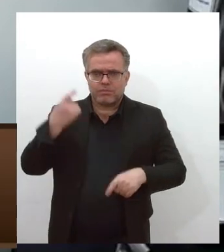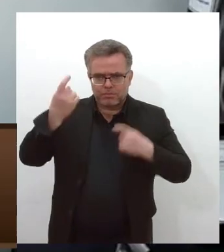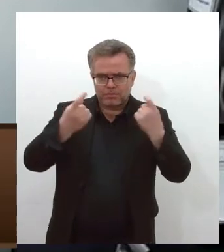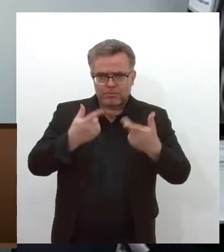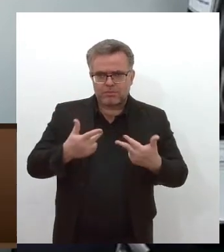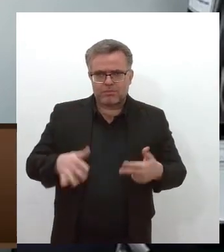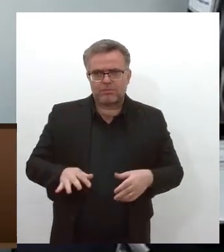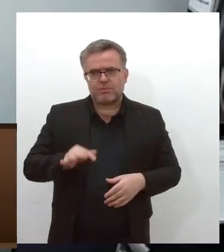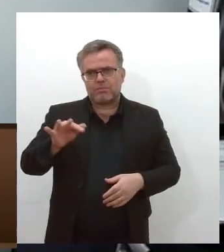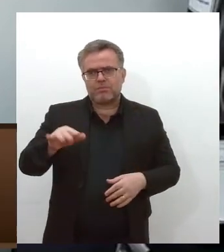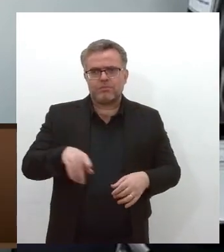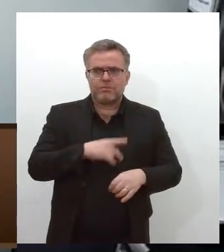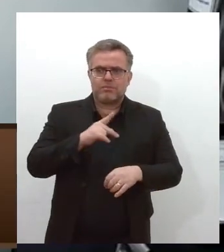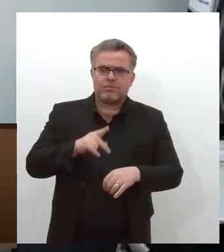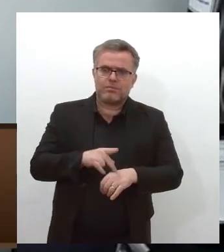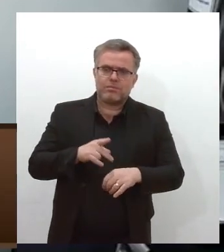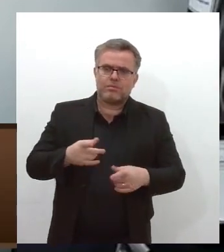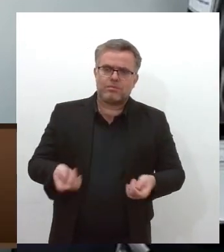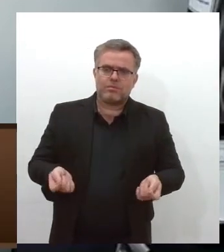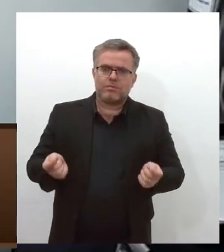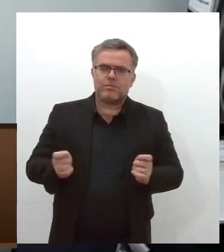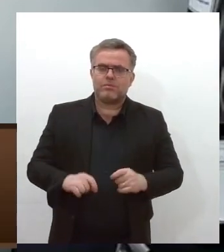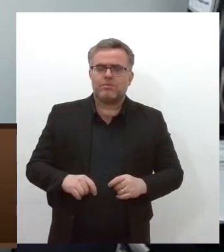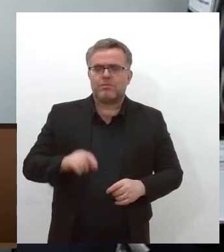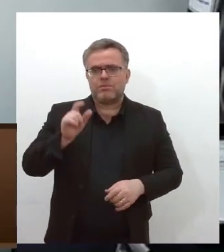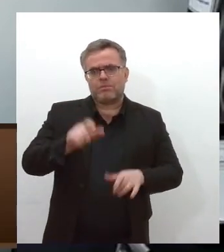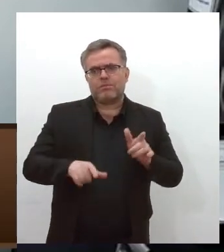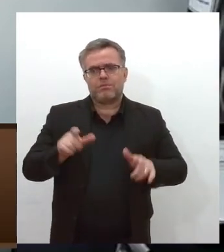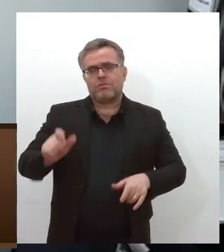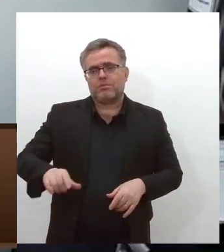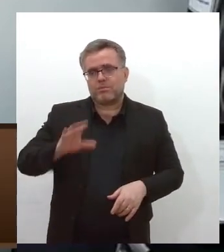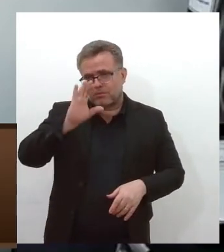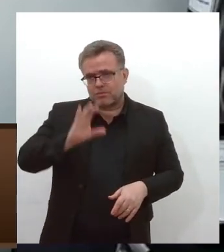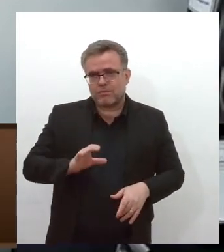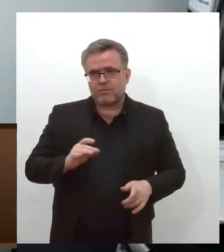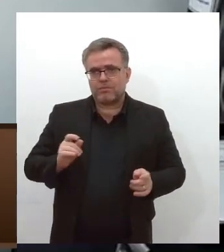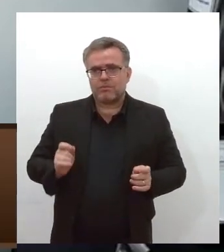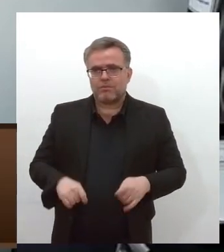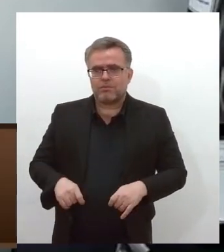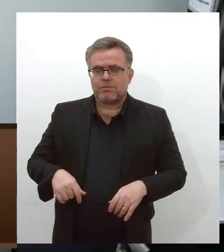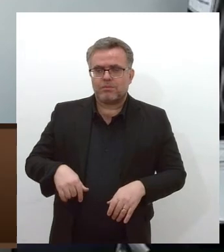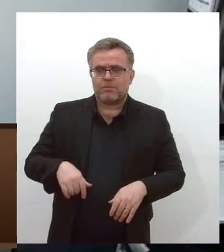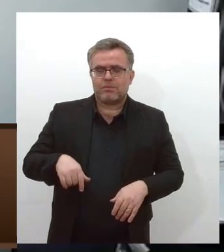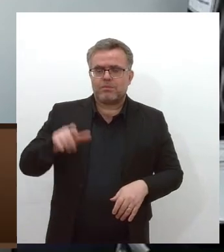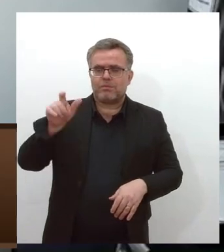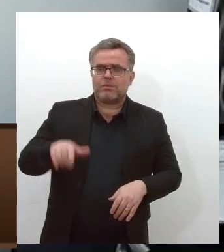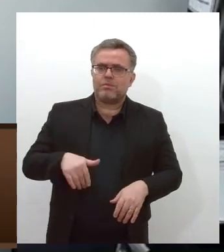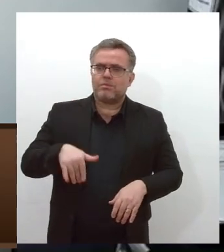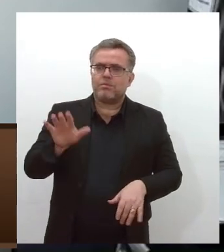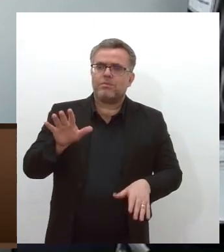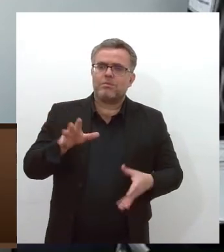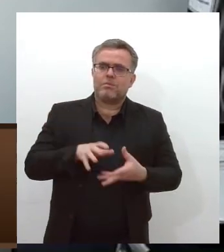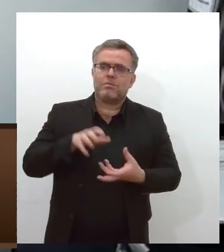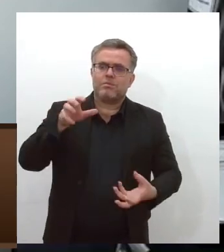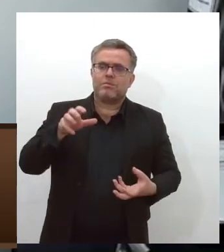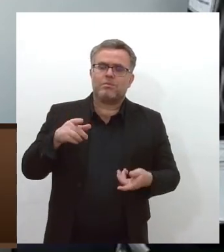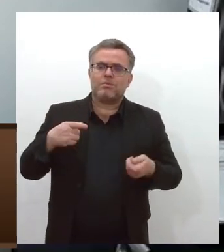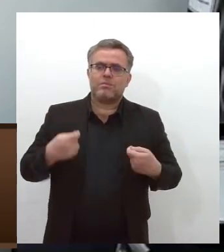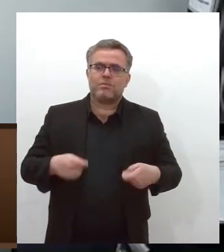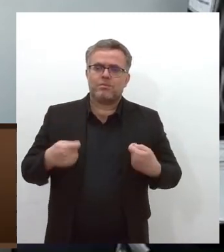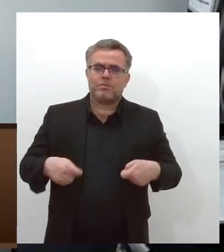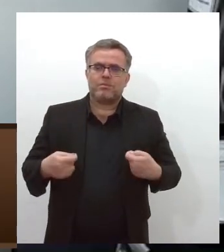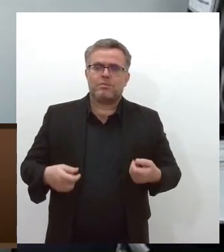e todo cidadão tem seus interesses. A pessoa mais idosa, ela é aposentada, ela depende muitas vezes de um sistema único